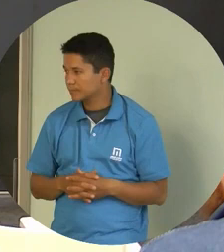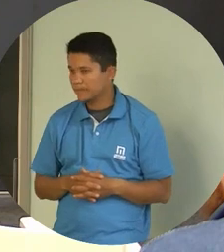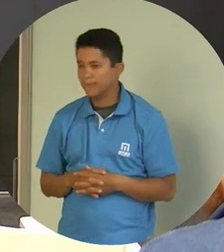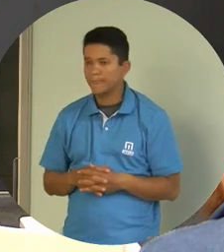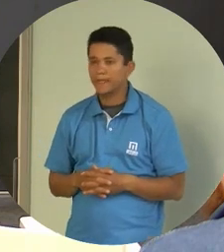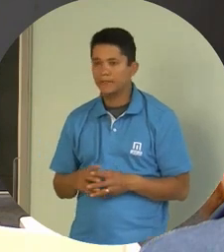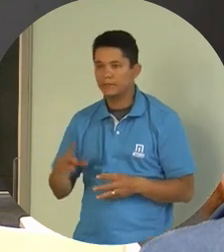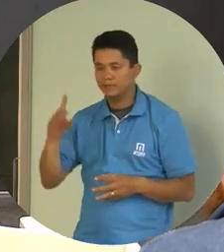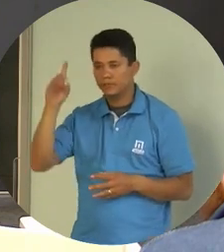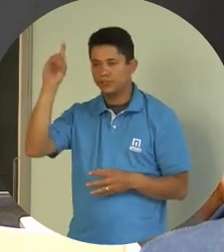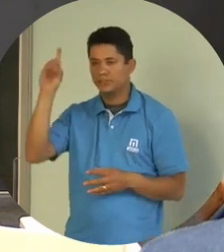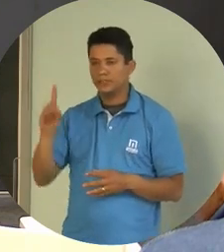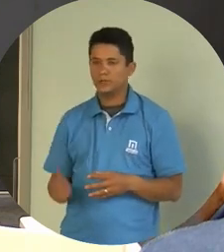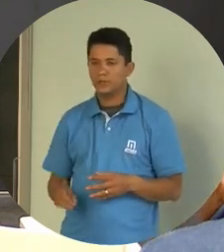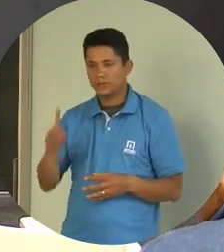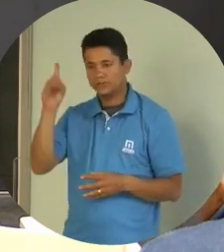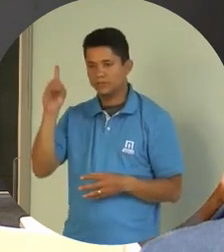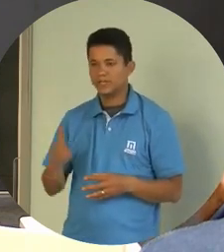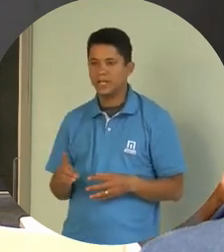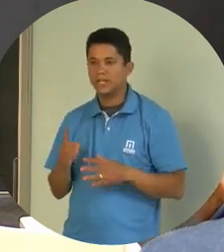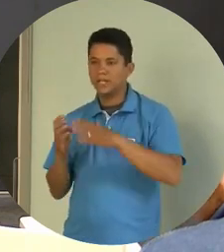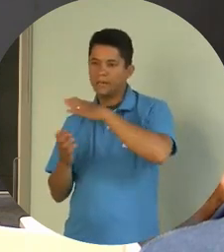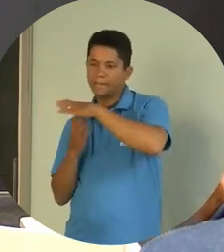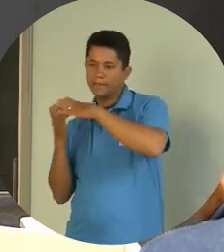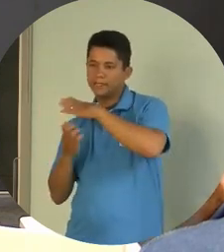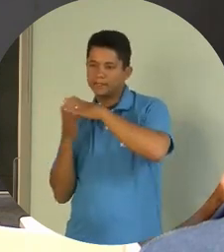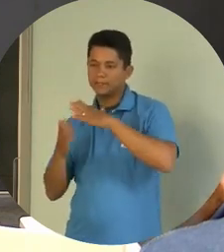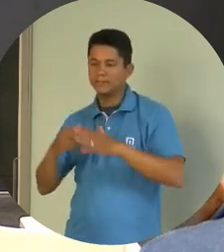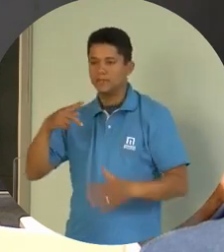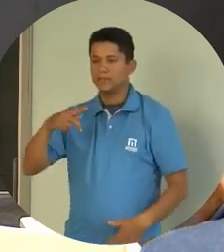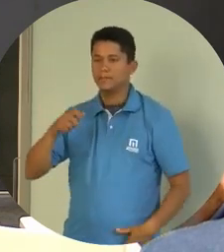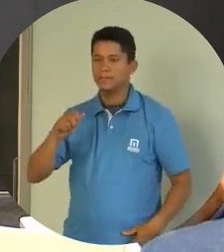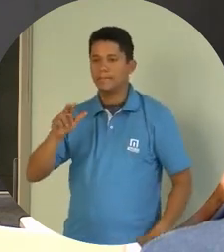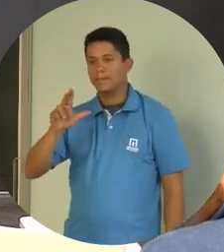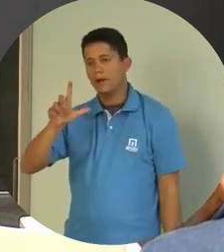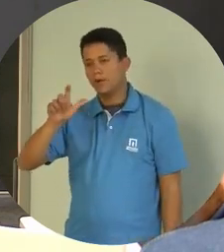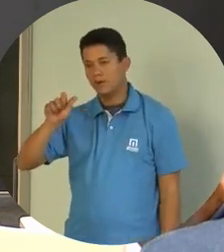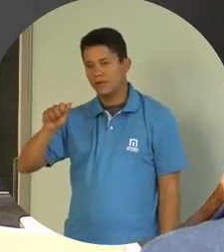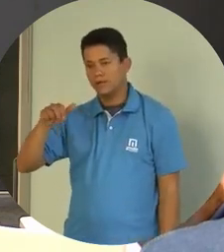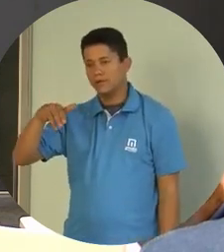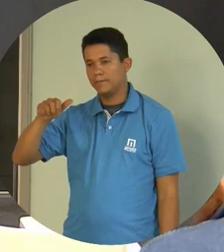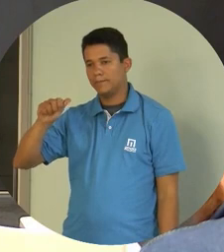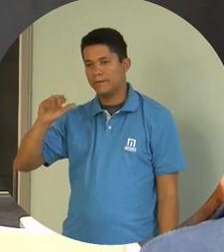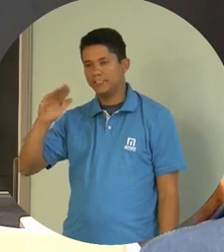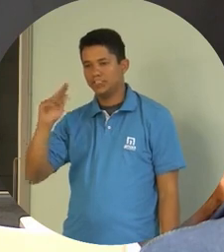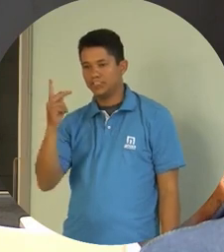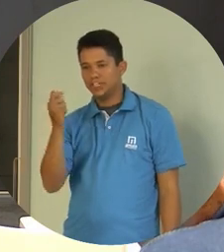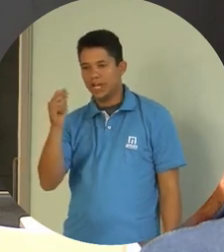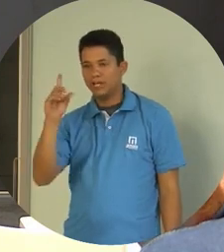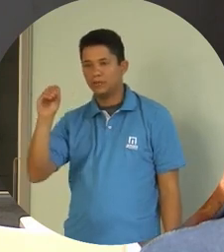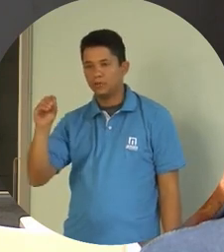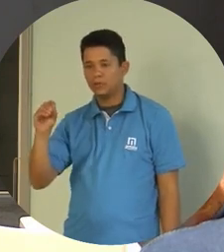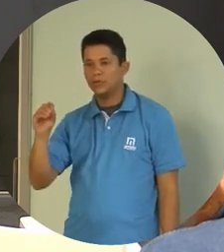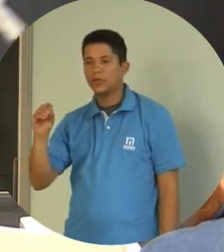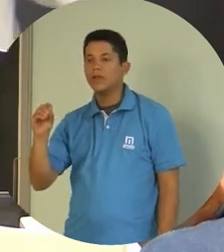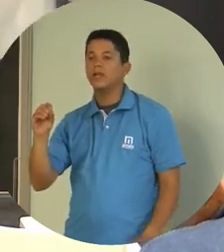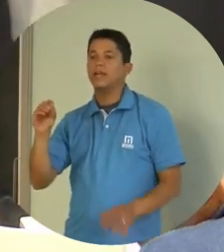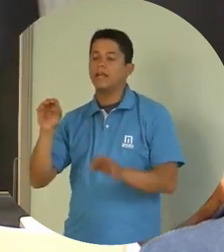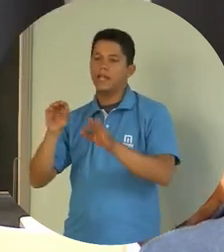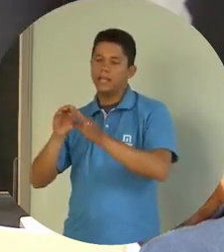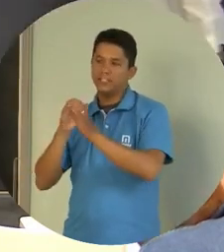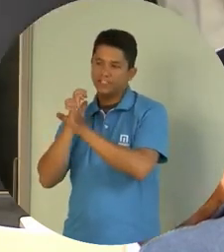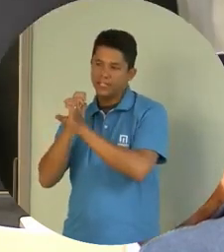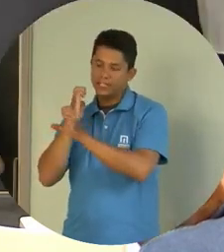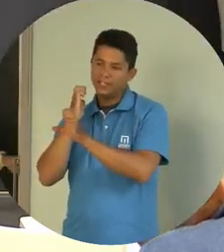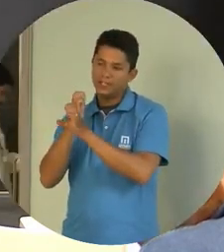os diretores da empresa Paula Machado Engenharia, o Dr. Ari de Paula e o Bruno Machado, e eles